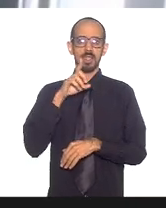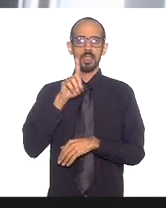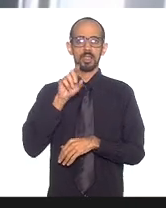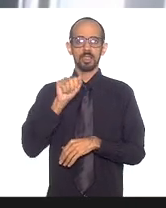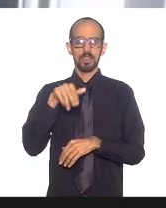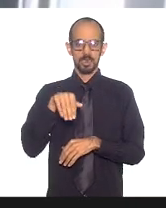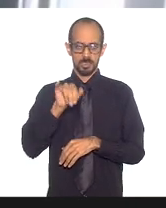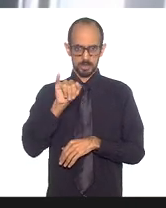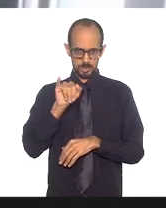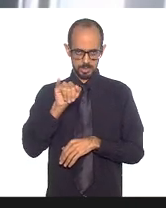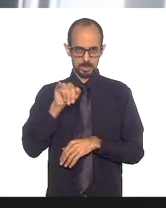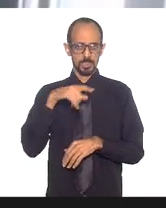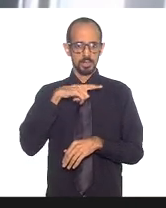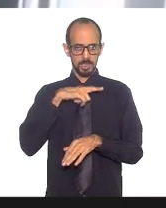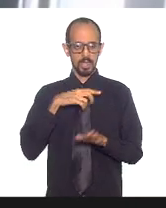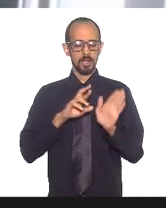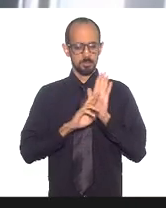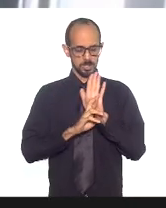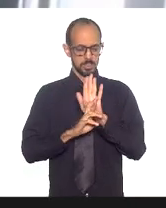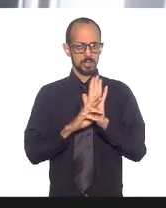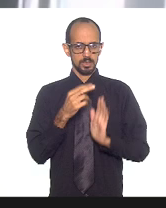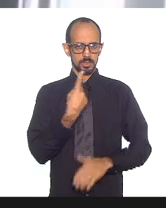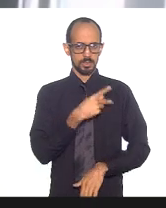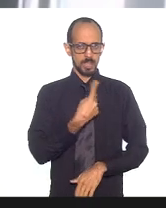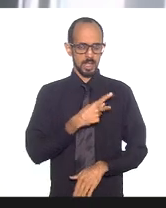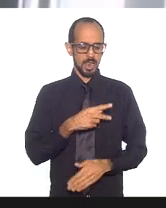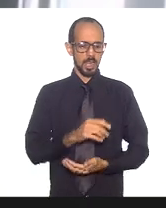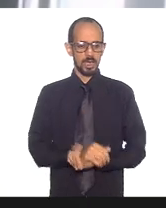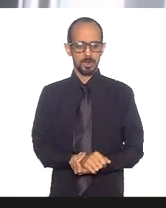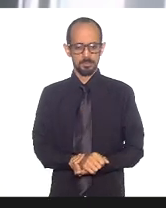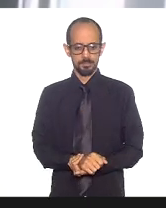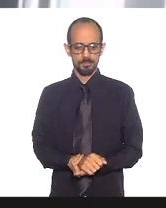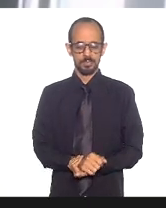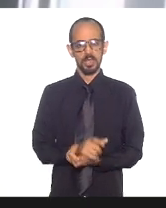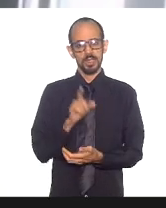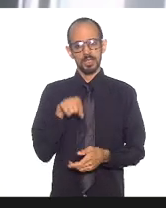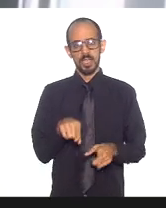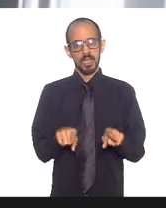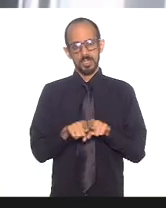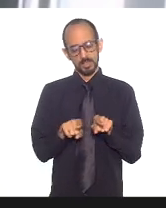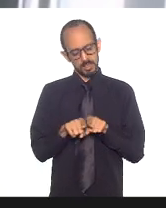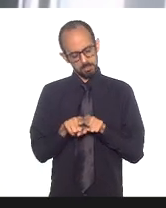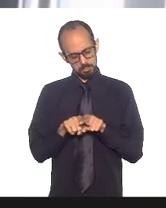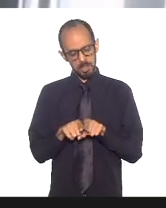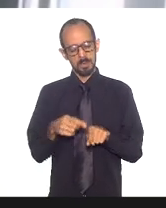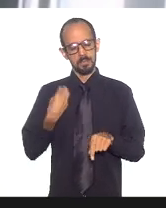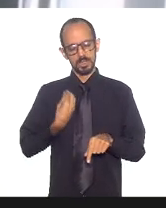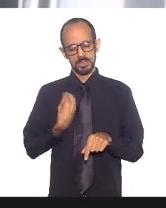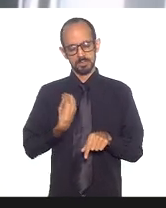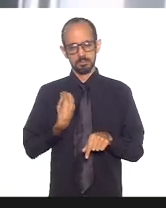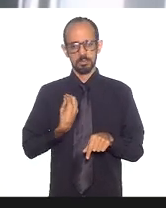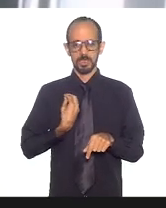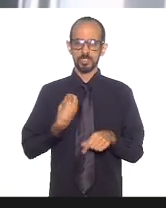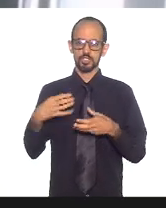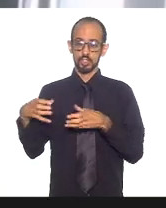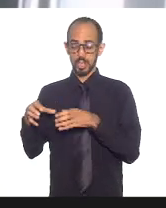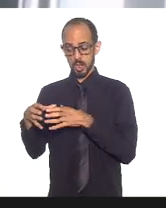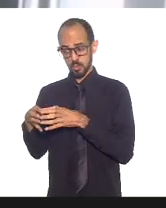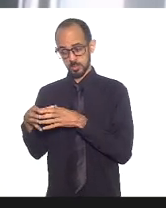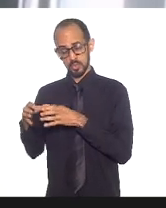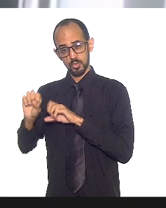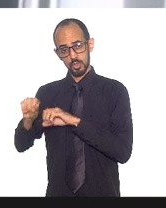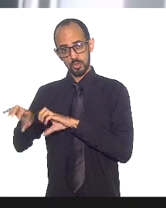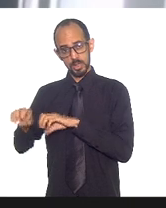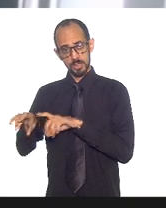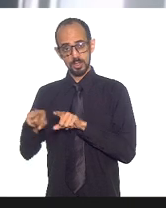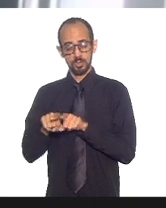Monteiro. Agradeço a representação do mandato da deputada Dani Monteiro, que é membro de ambas as comissões também, tanto da Educação quanto da Comissão